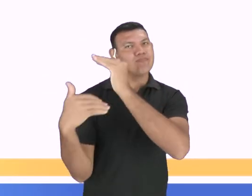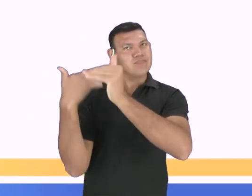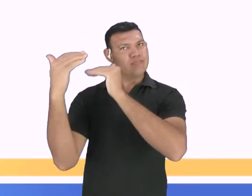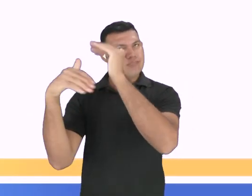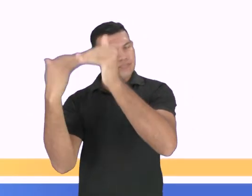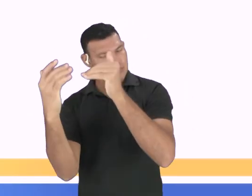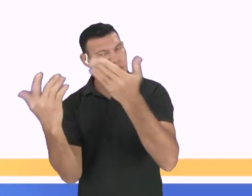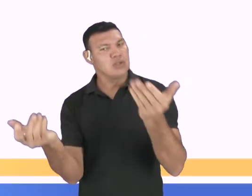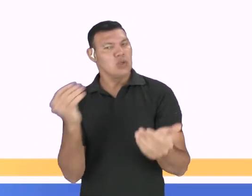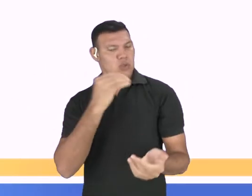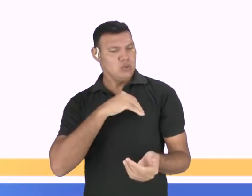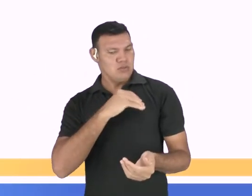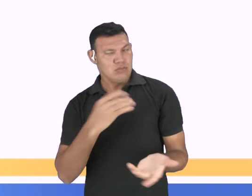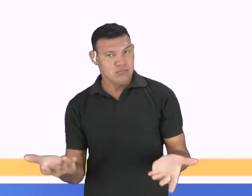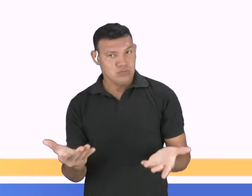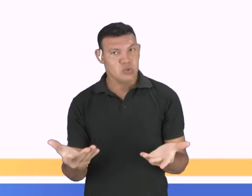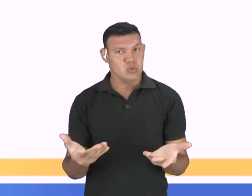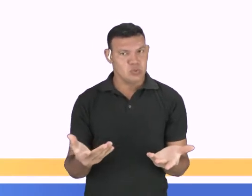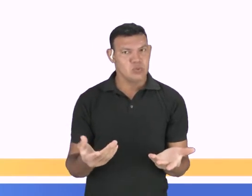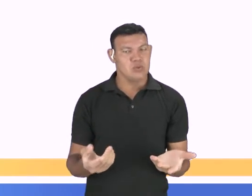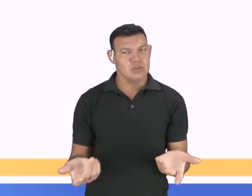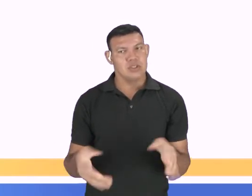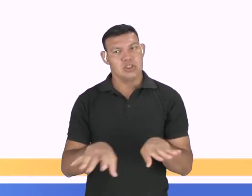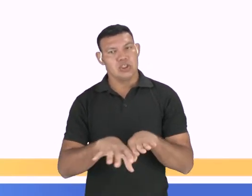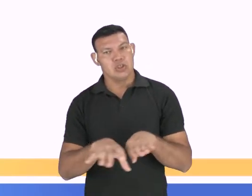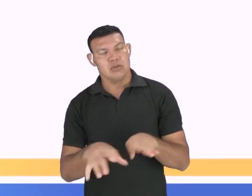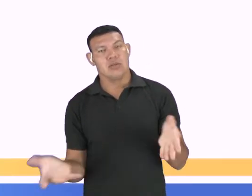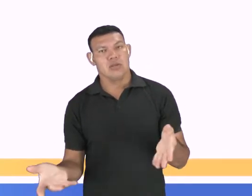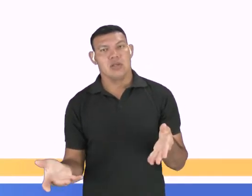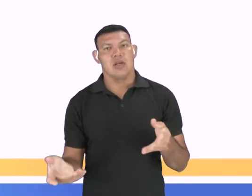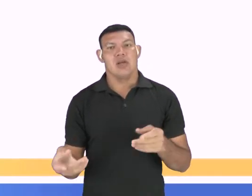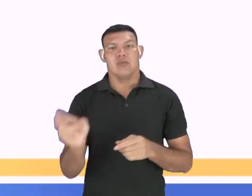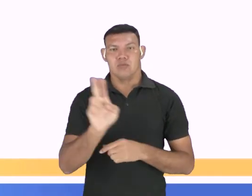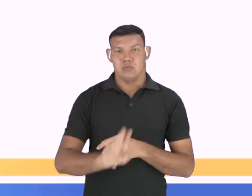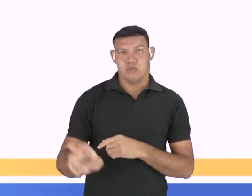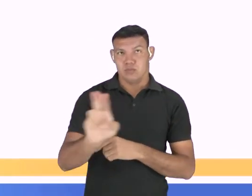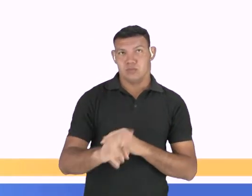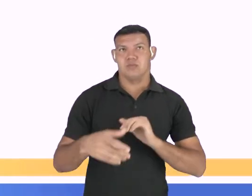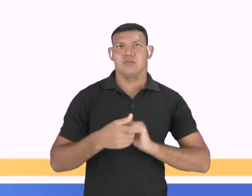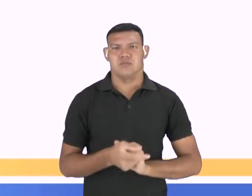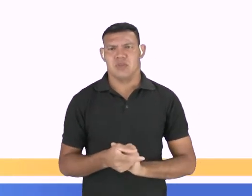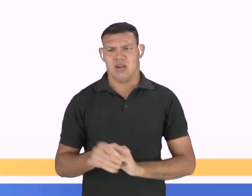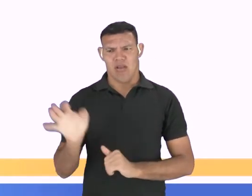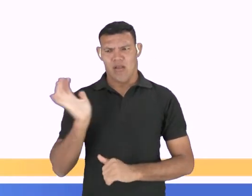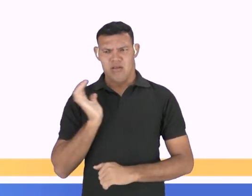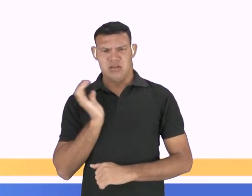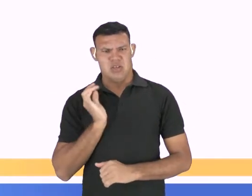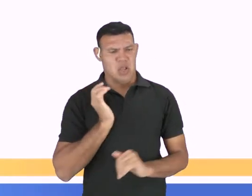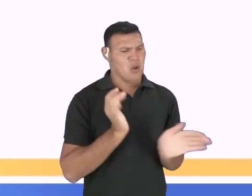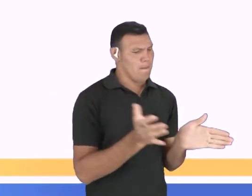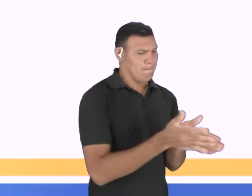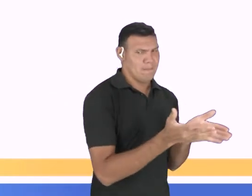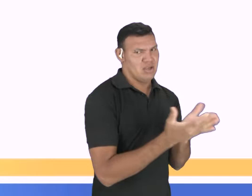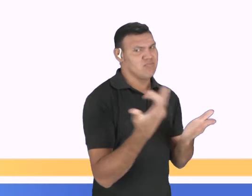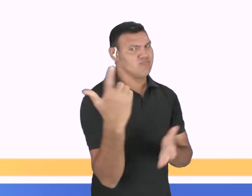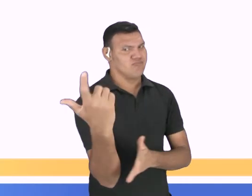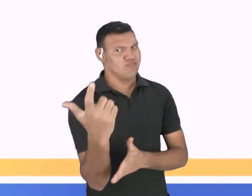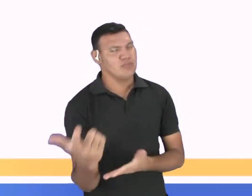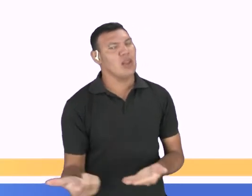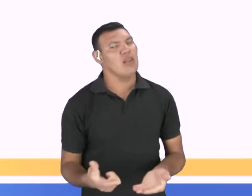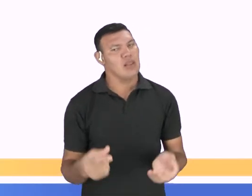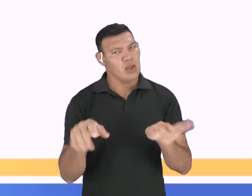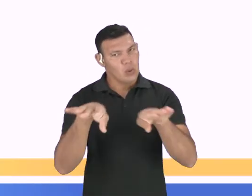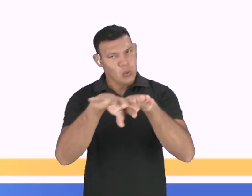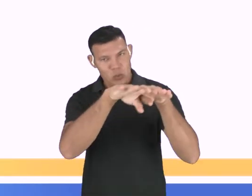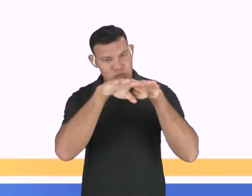os mesmos ganhos e despesas, ou seja, não existe uma disparidade entre rico e pobre, né? Geralmente eles estão bem próximos um do outro em termos